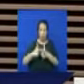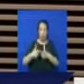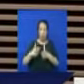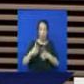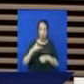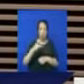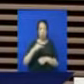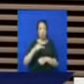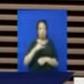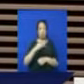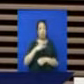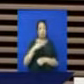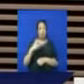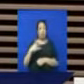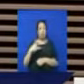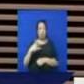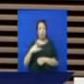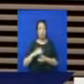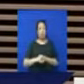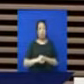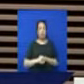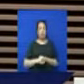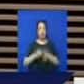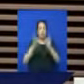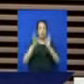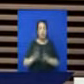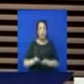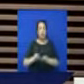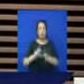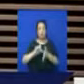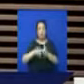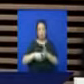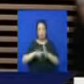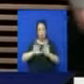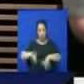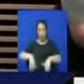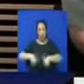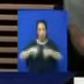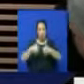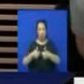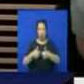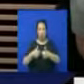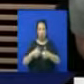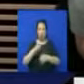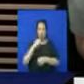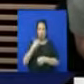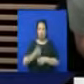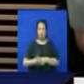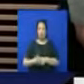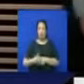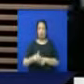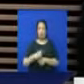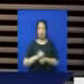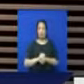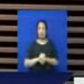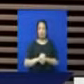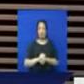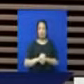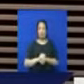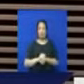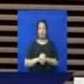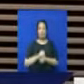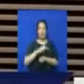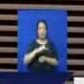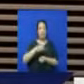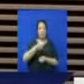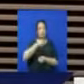saúde, como disse. Eu tenho certeza que tudo ficará bem. Senhora que é recém-vovó, e eu não tenho dúvida que logo,